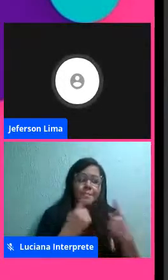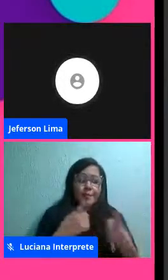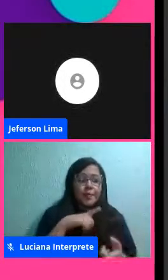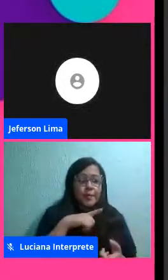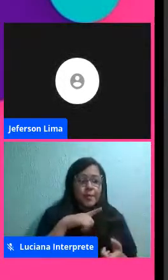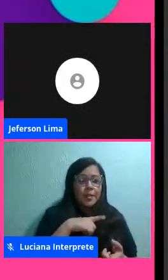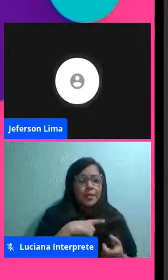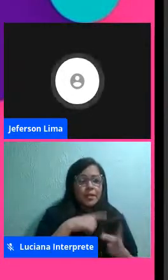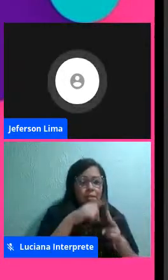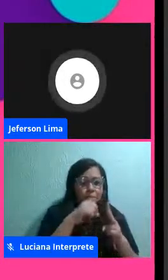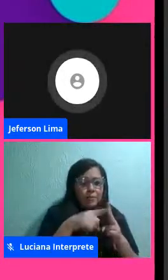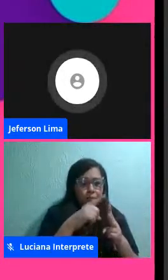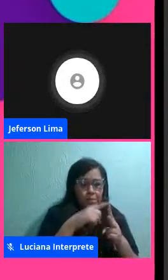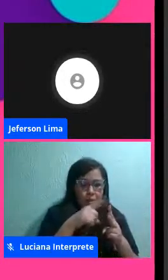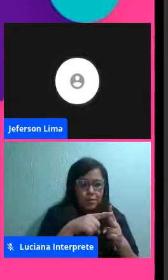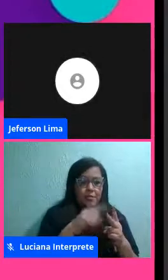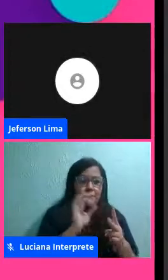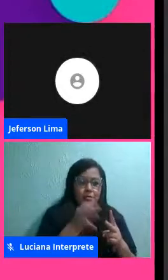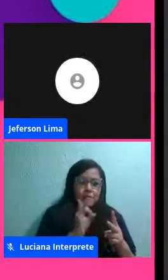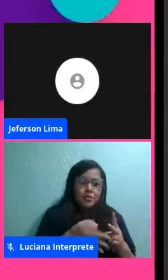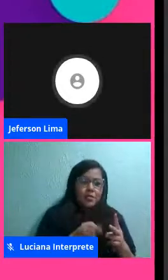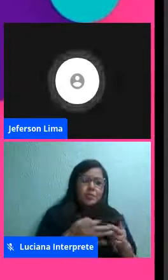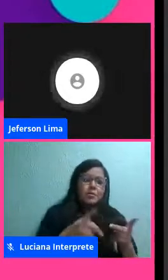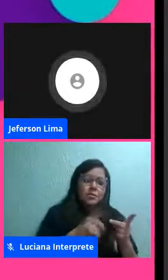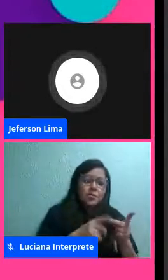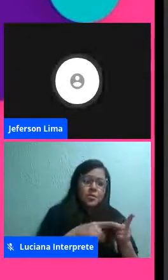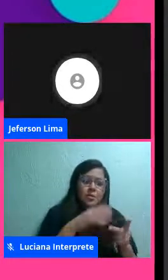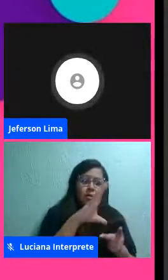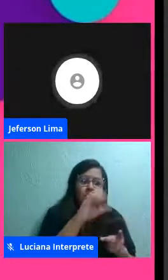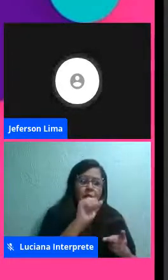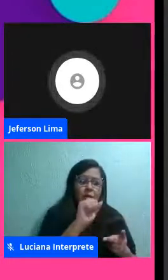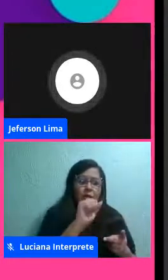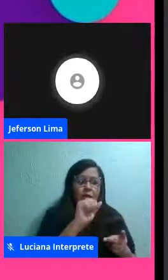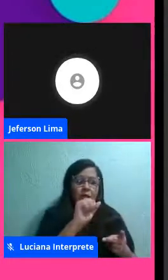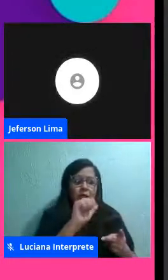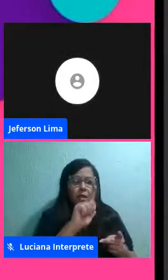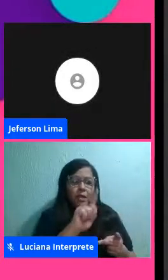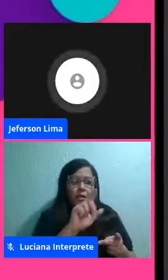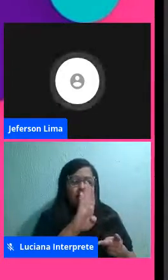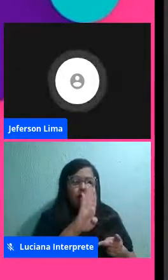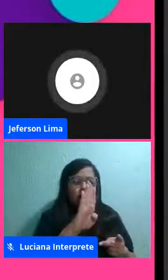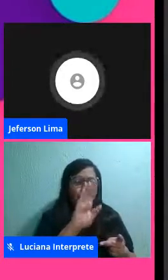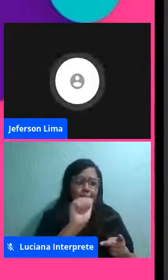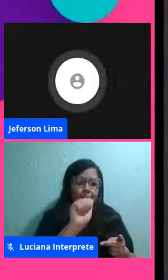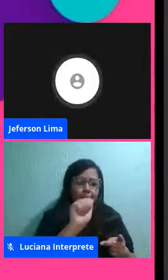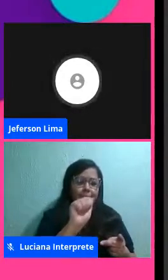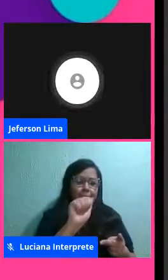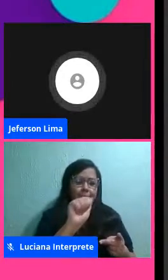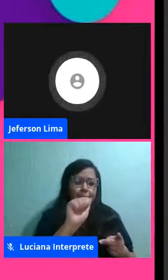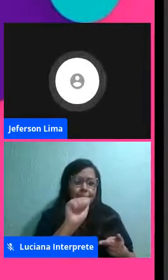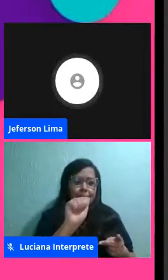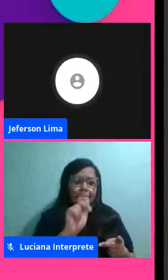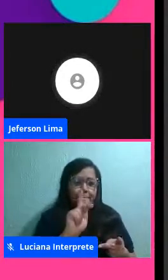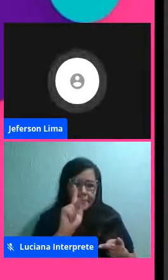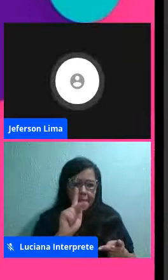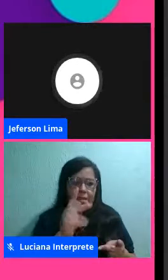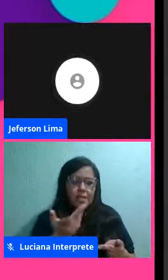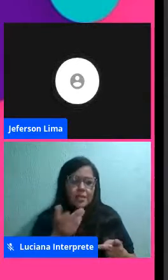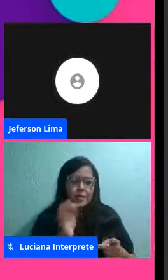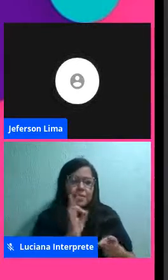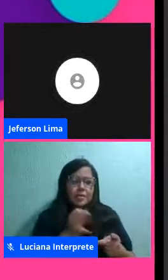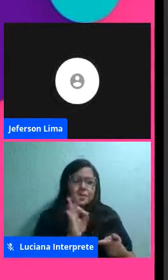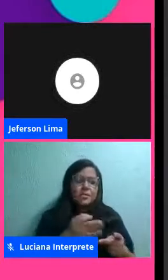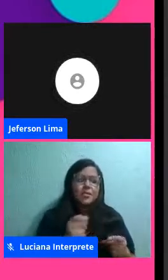né? O segundo é um callback. Callback recebe hack res, né? Hack é a nossa requisição, res é a nossa resposta.